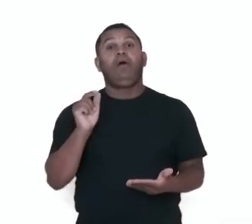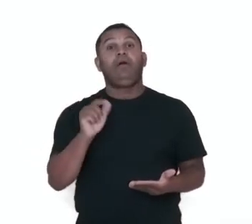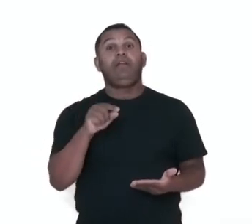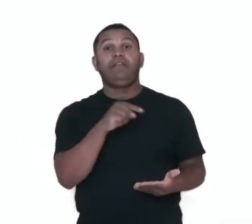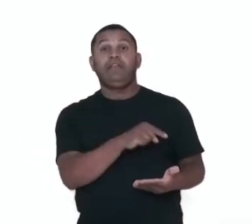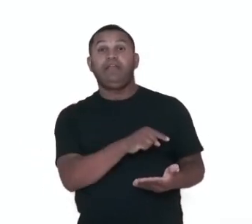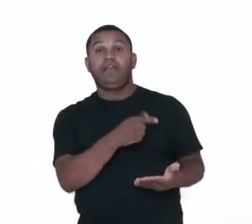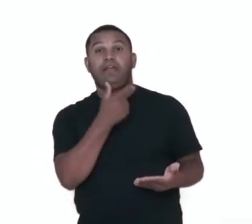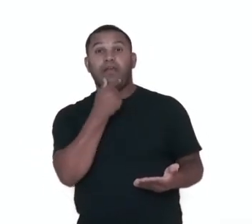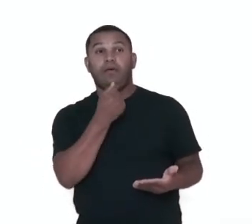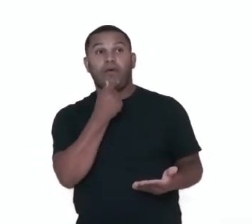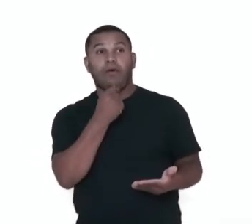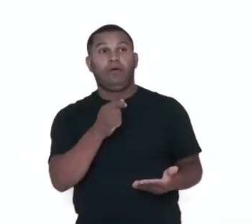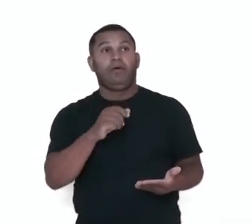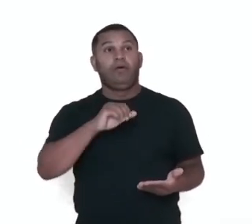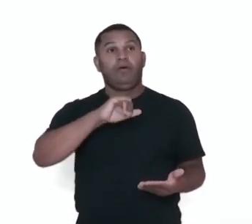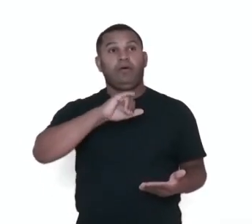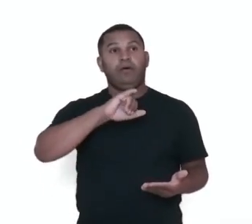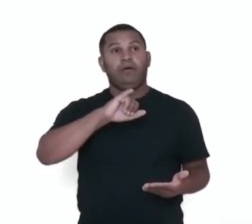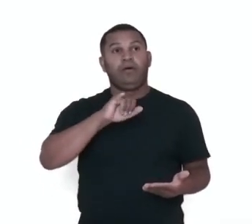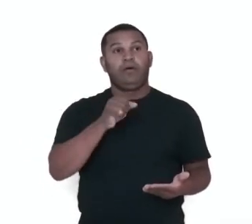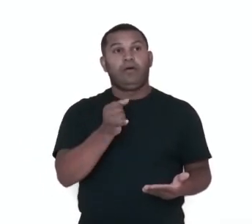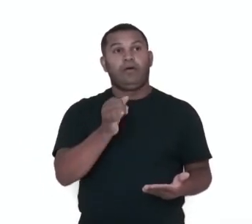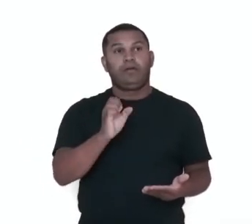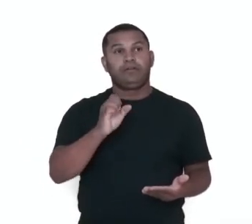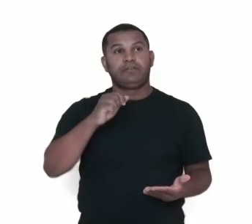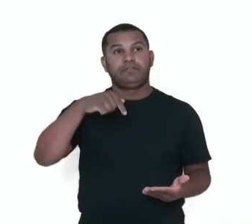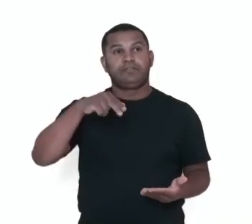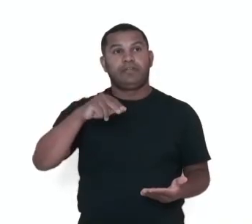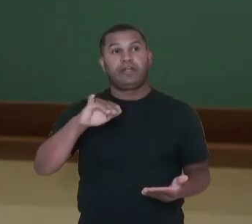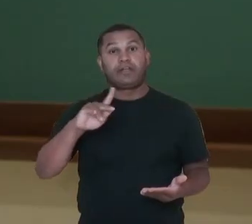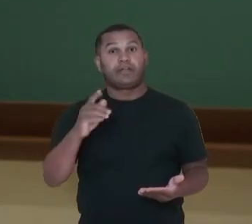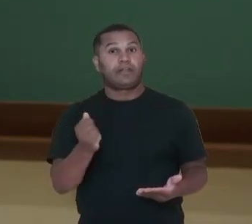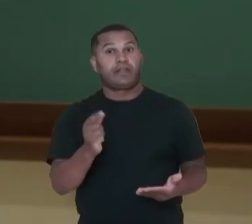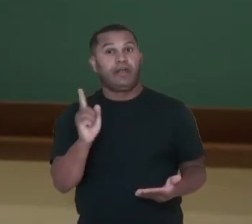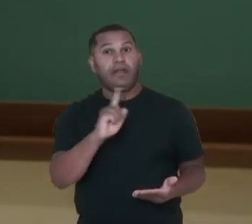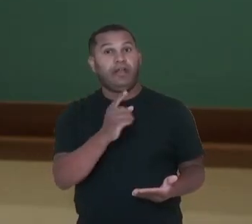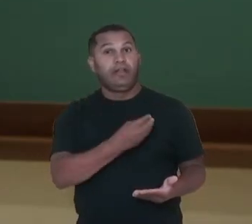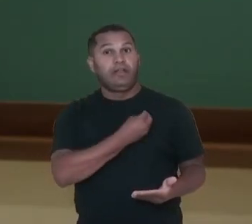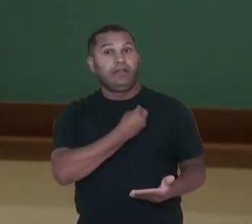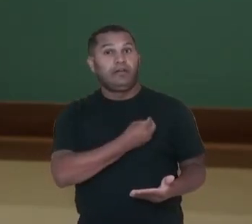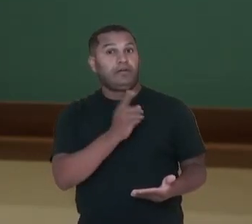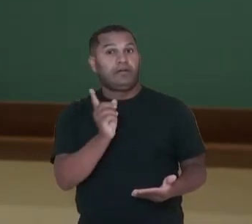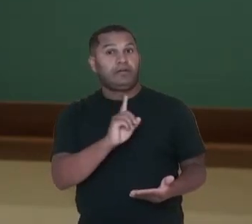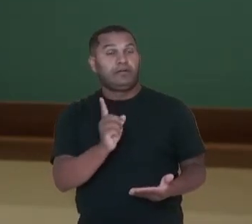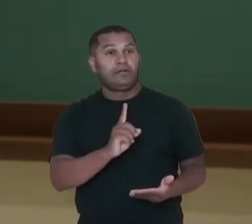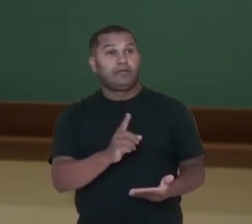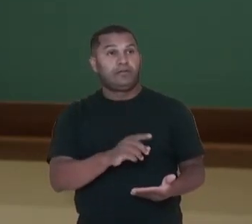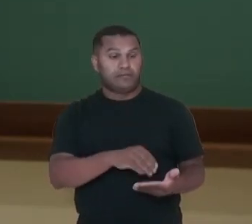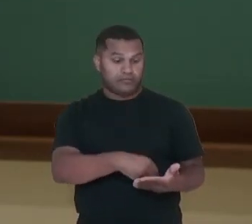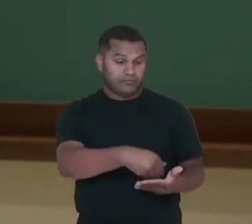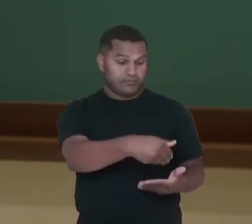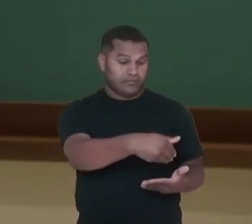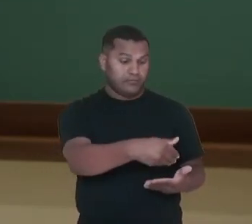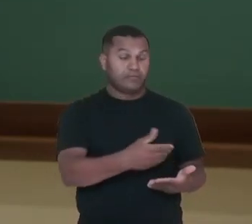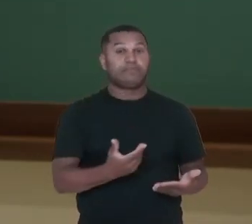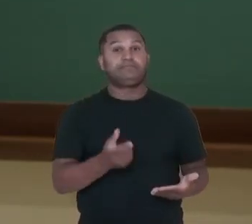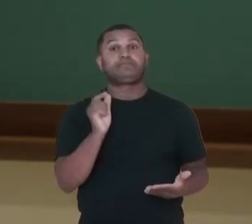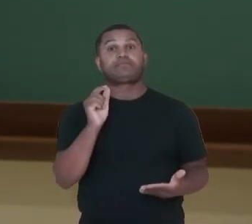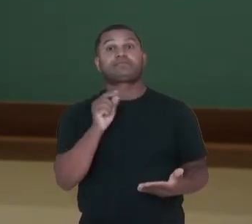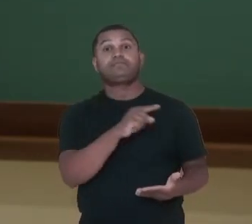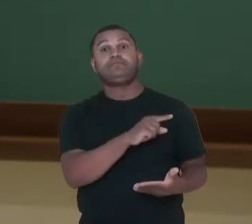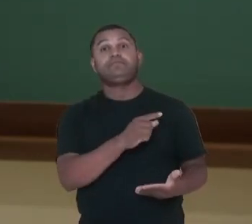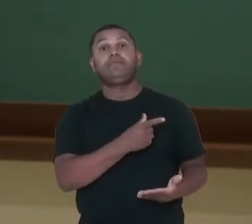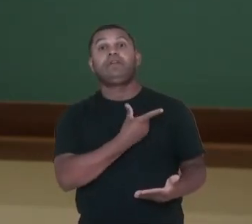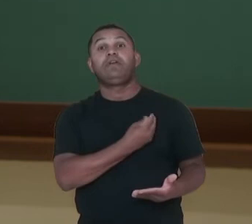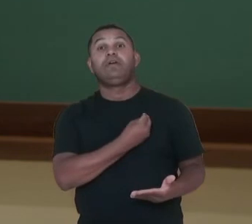realizada por Jequinha na sua vida diária? Conhece o Jequinha? Não? Se conhece, fica longe, tá? E se conhece, dê